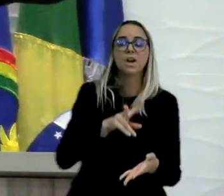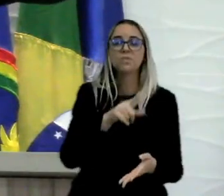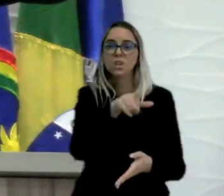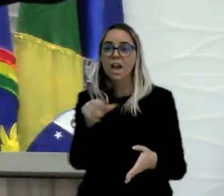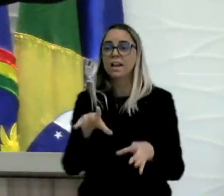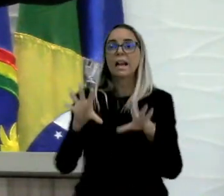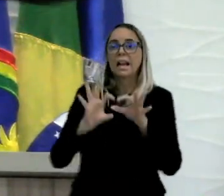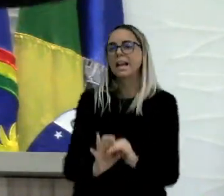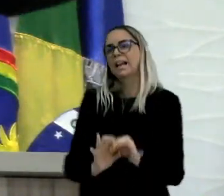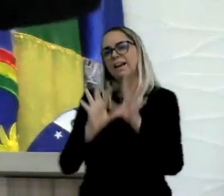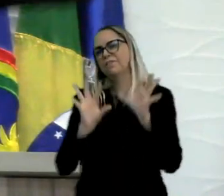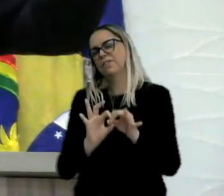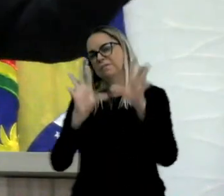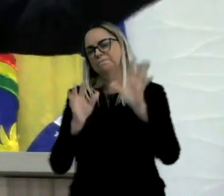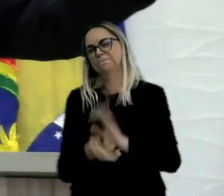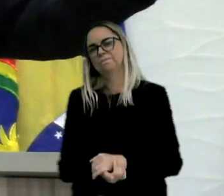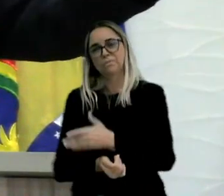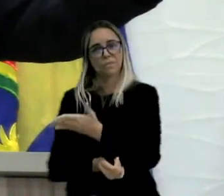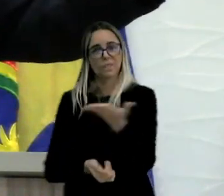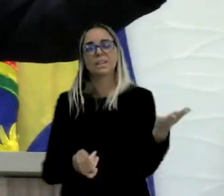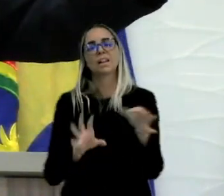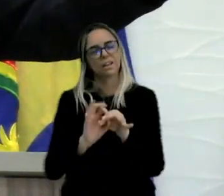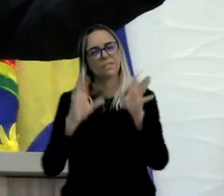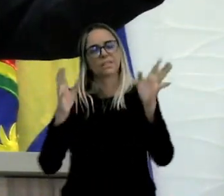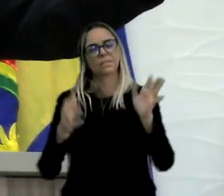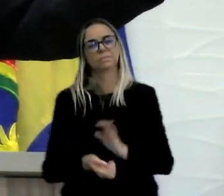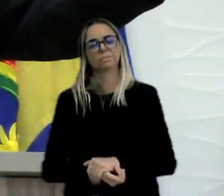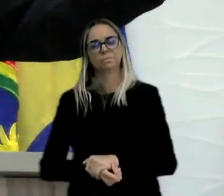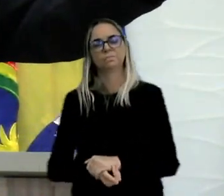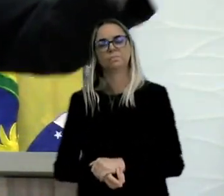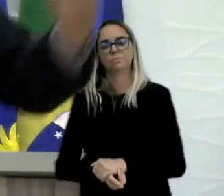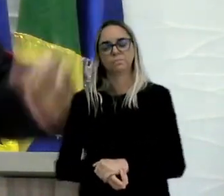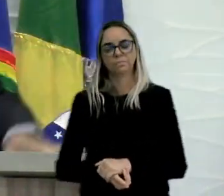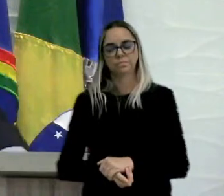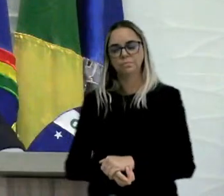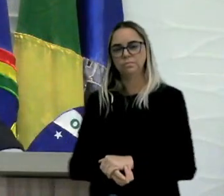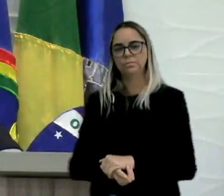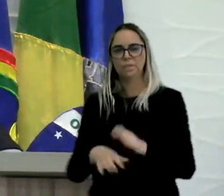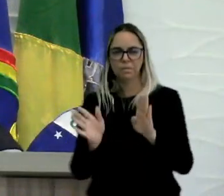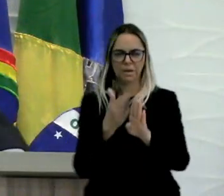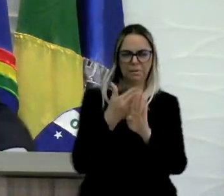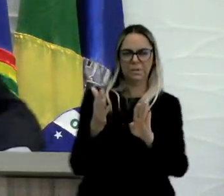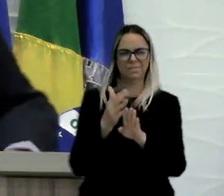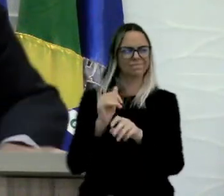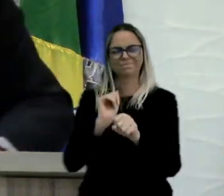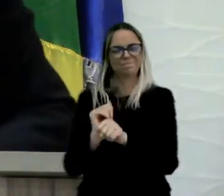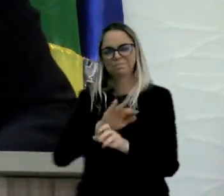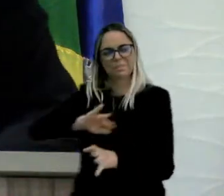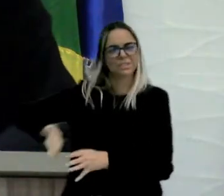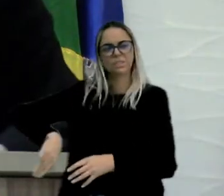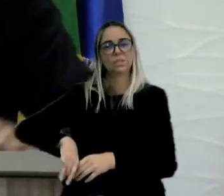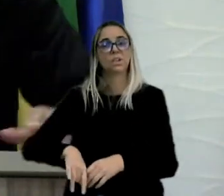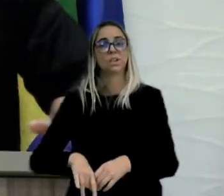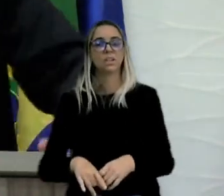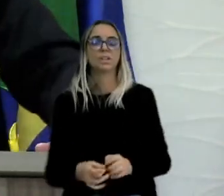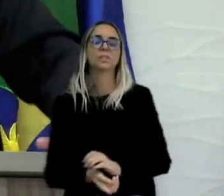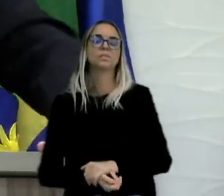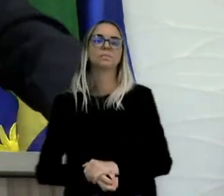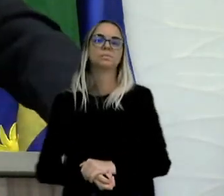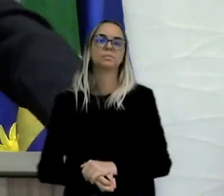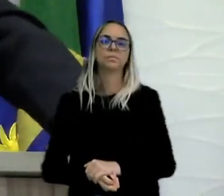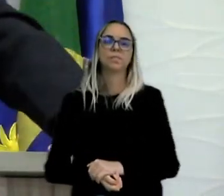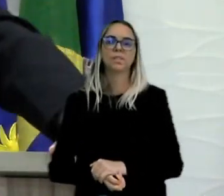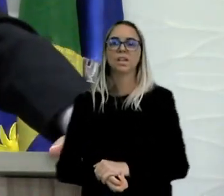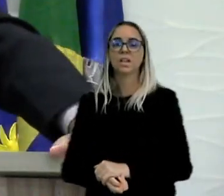livre vocês estão livre do chicote e da covardia de